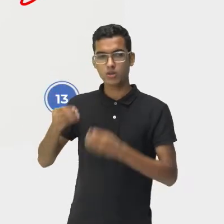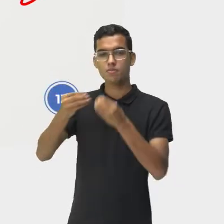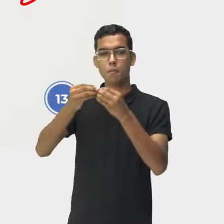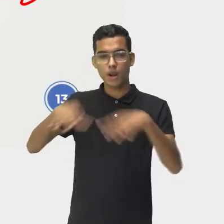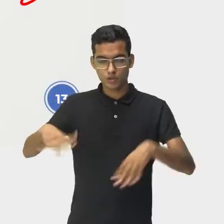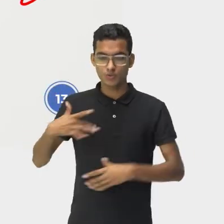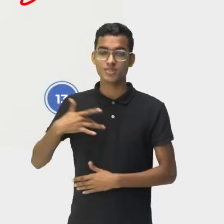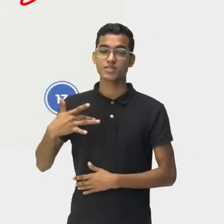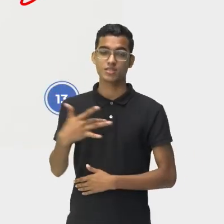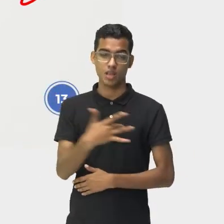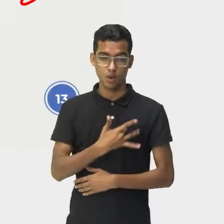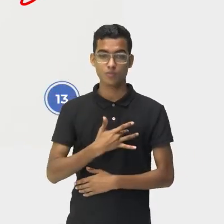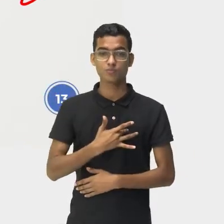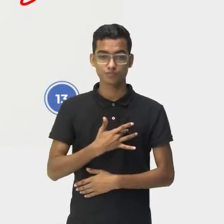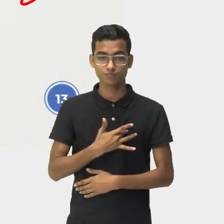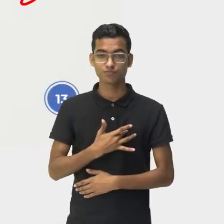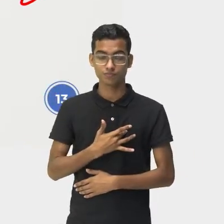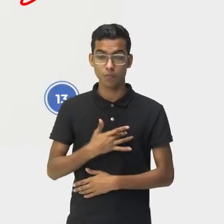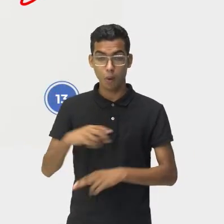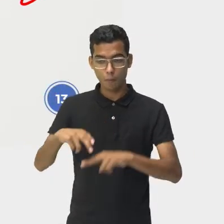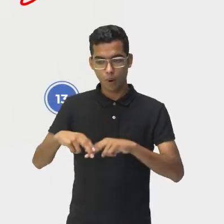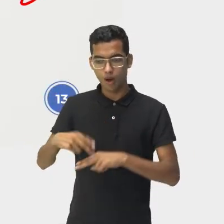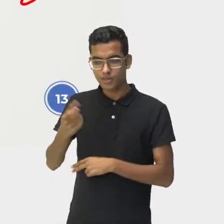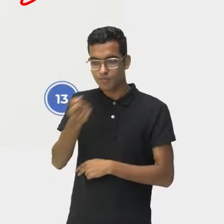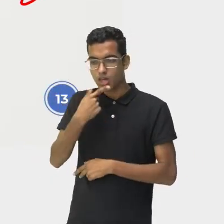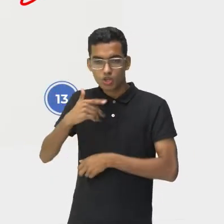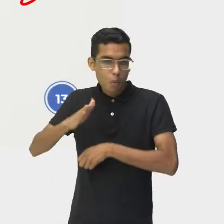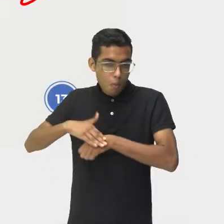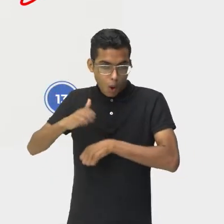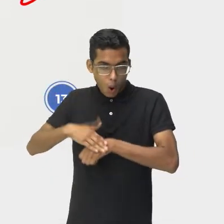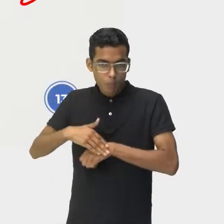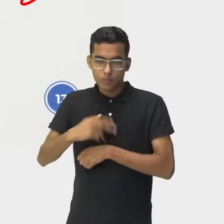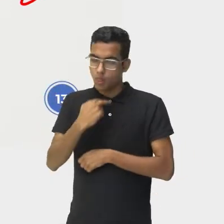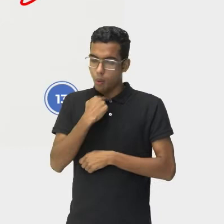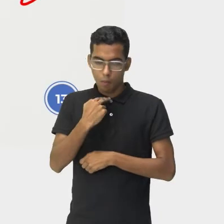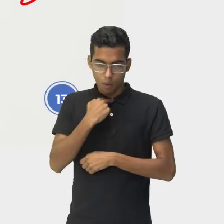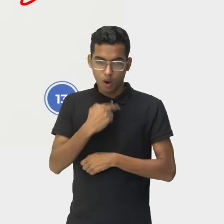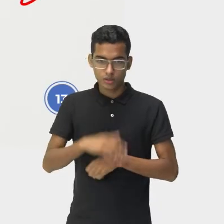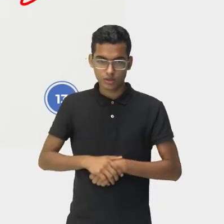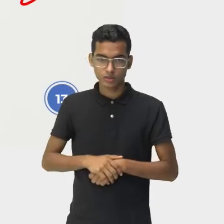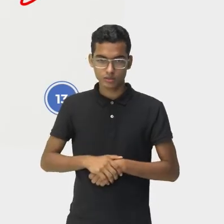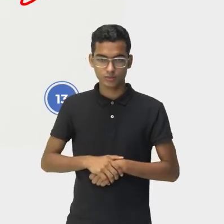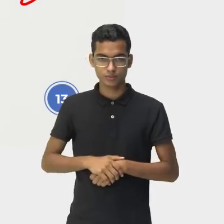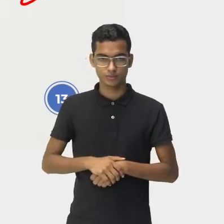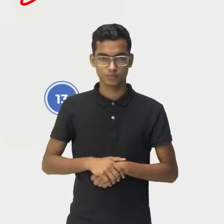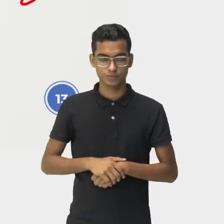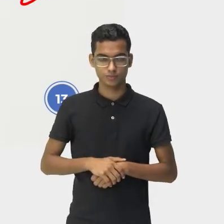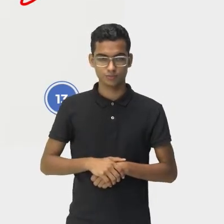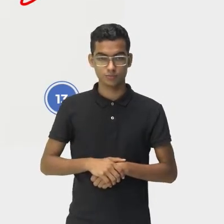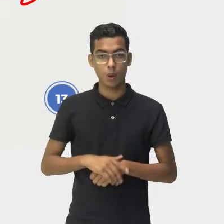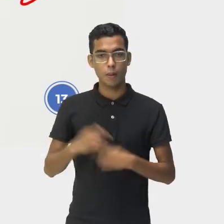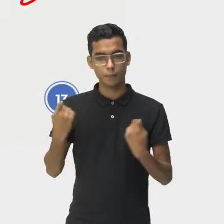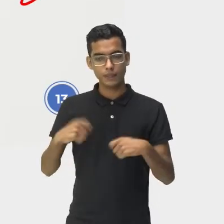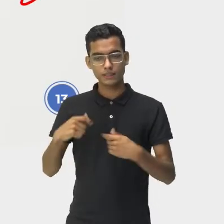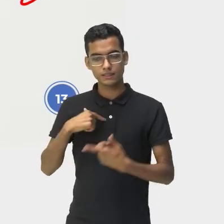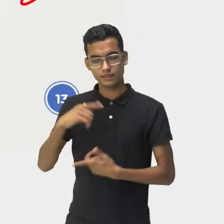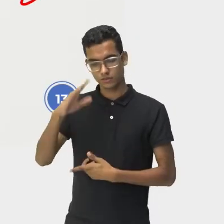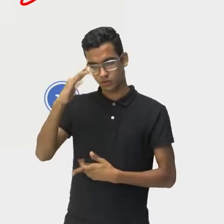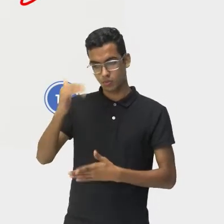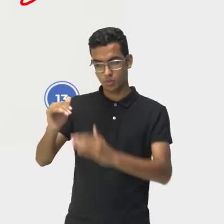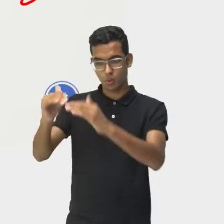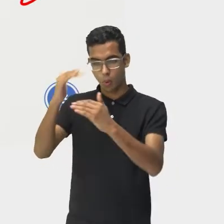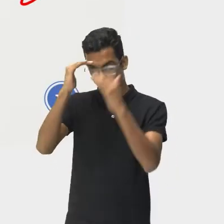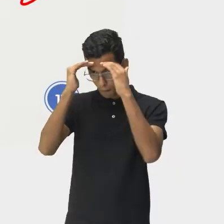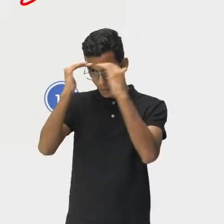pessoas que vocês estão vendo que tem esse problema, tá bom? Precisa seguir direitinho aí